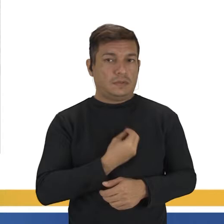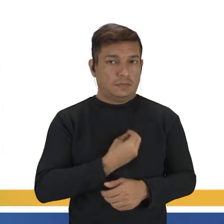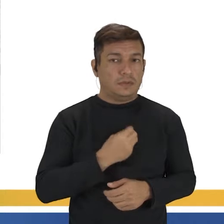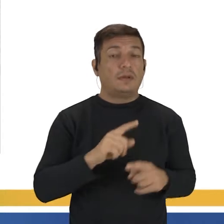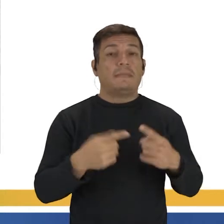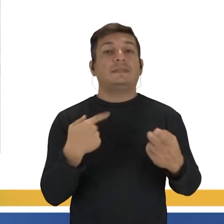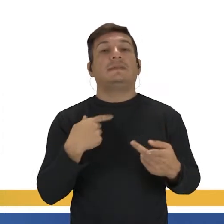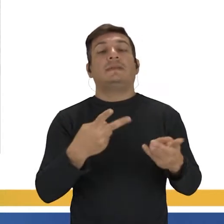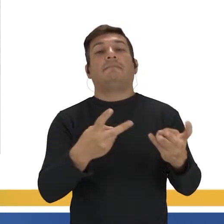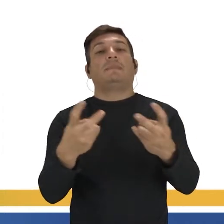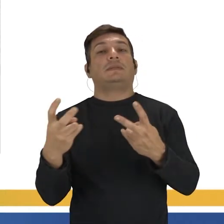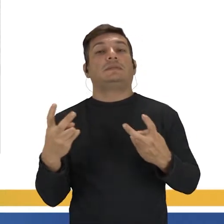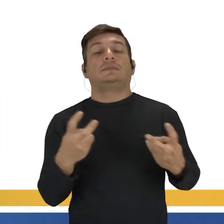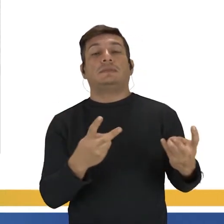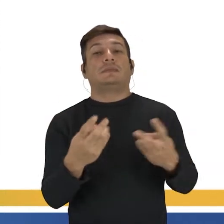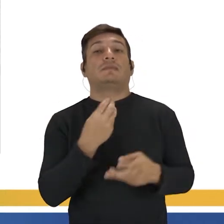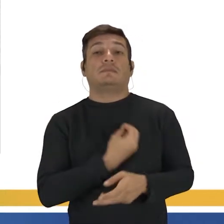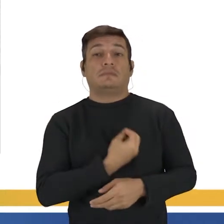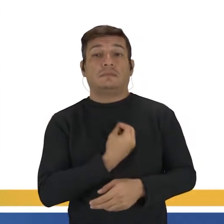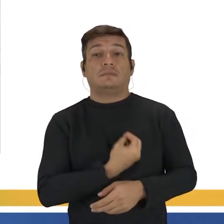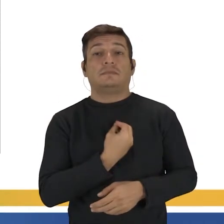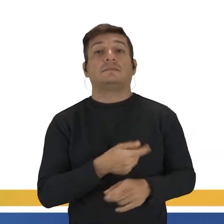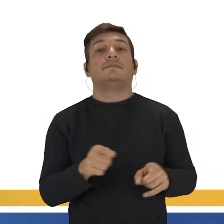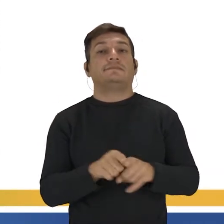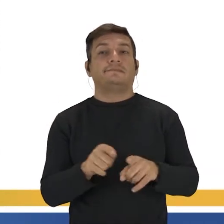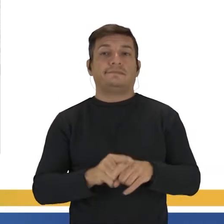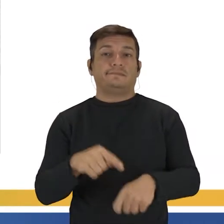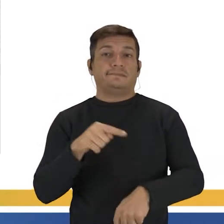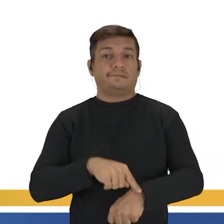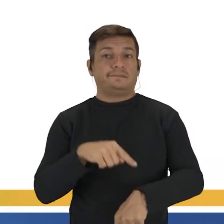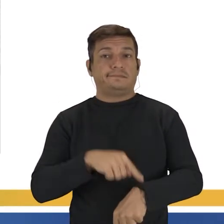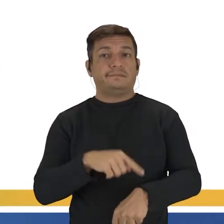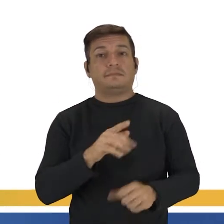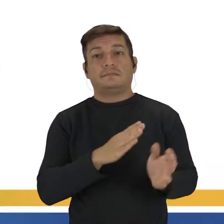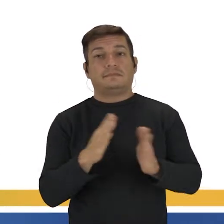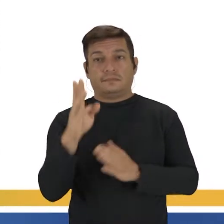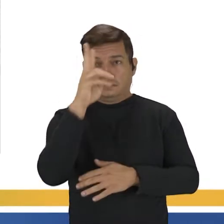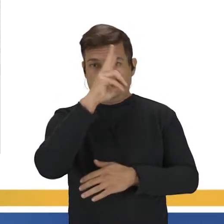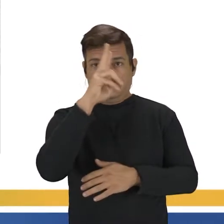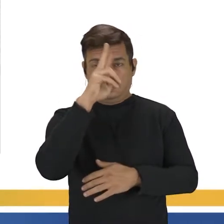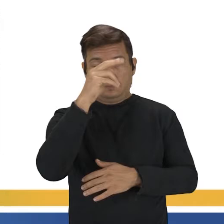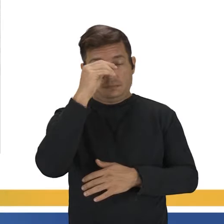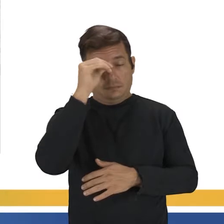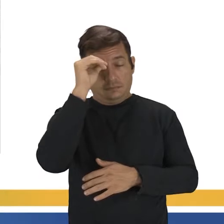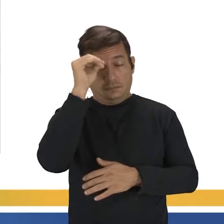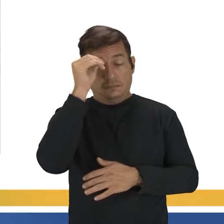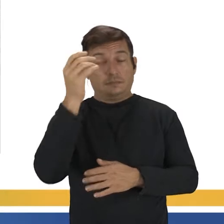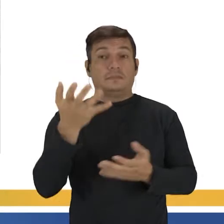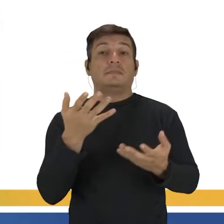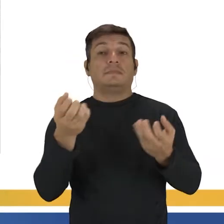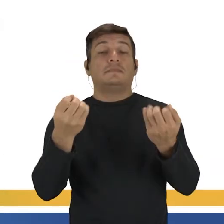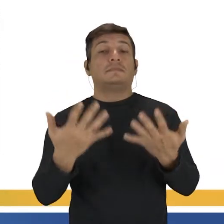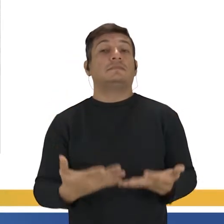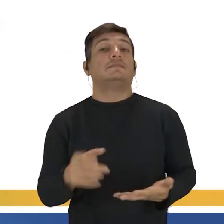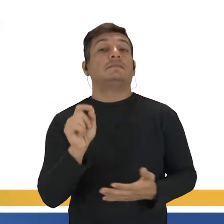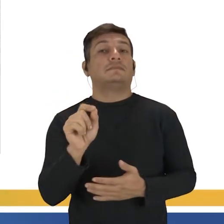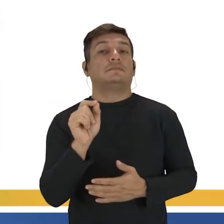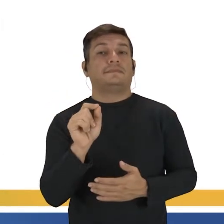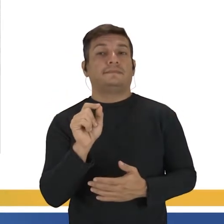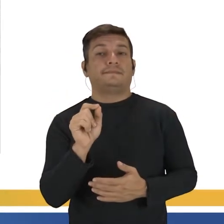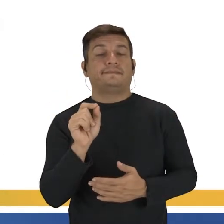ele percebeu, ele participou desse momento da história. E o que ele quer dizer com